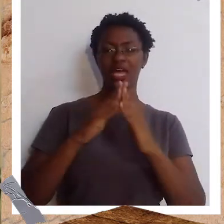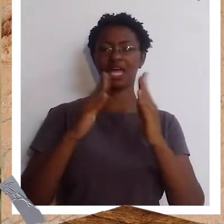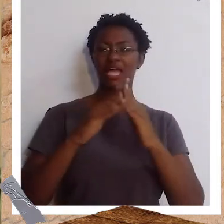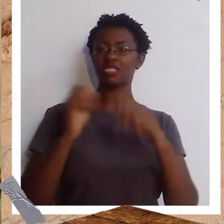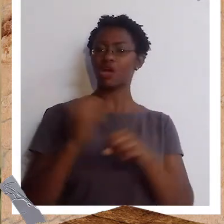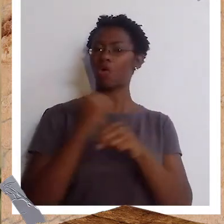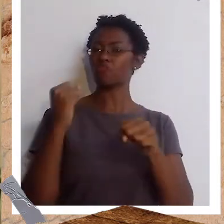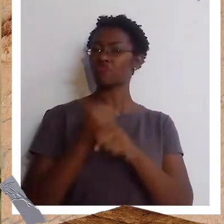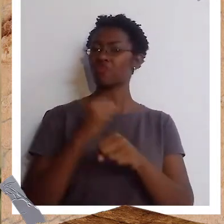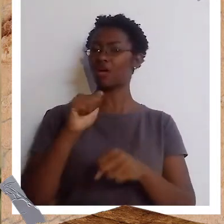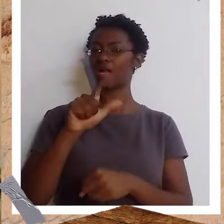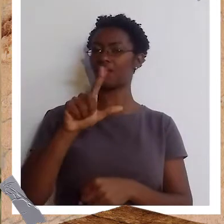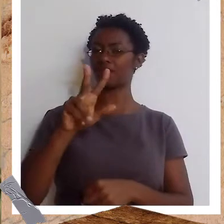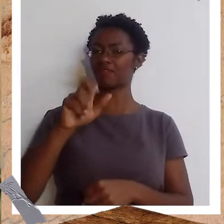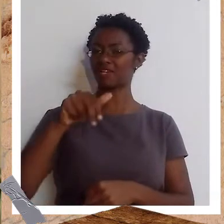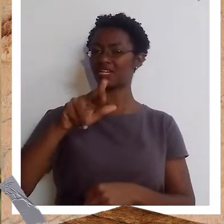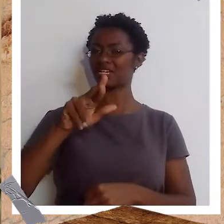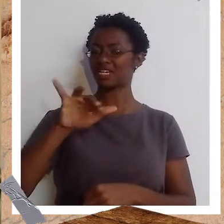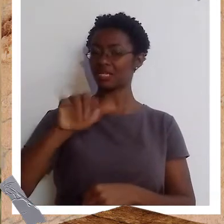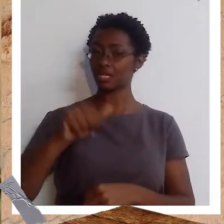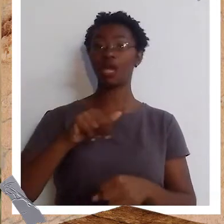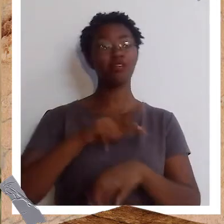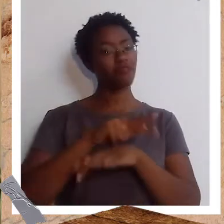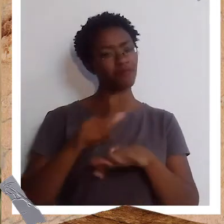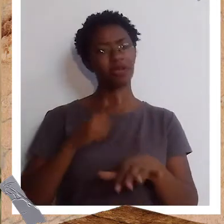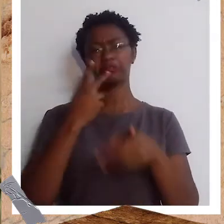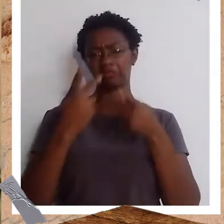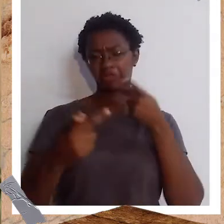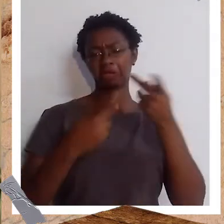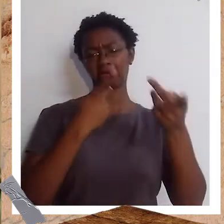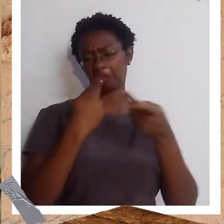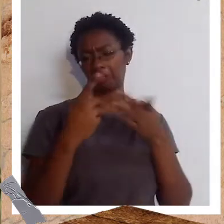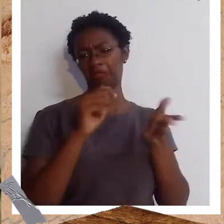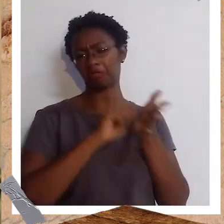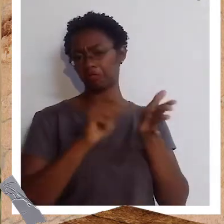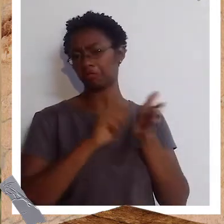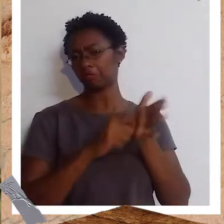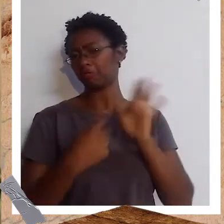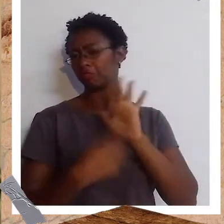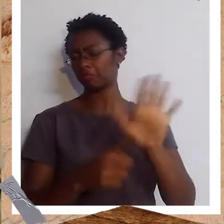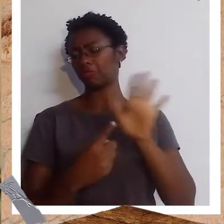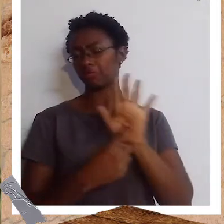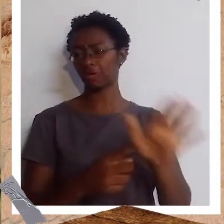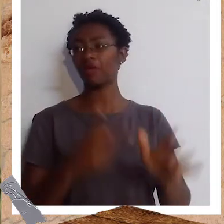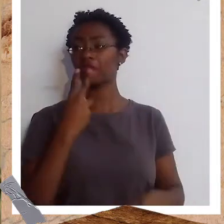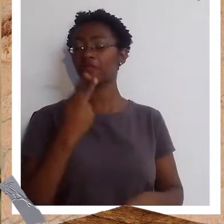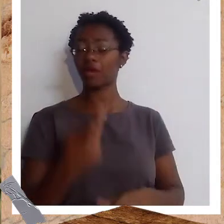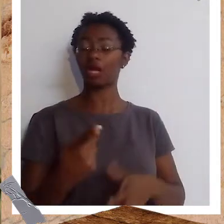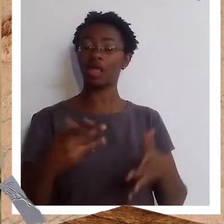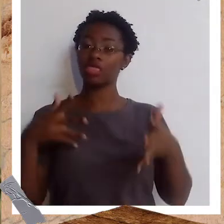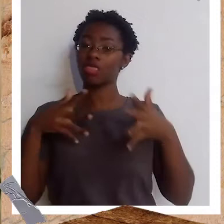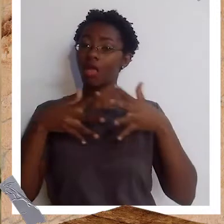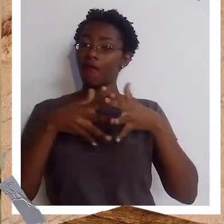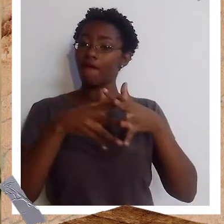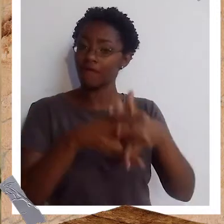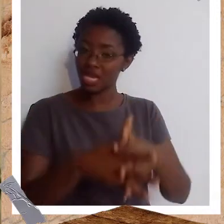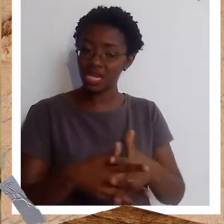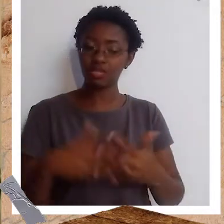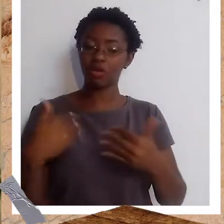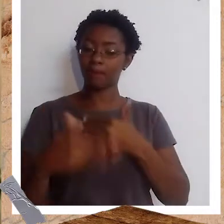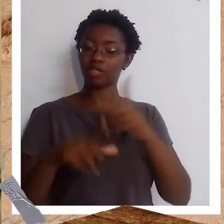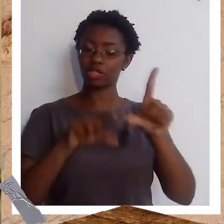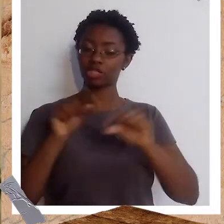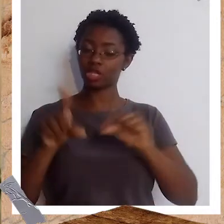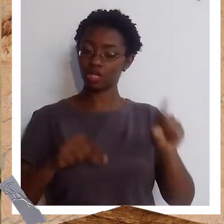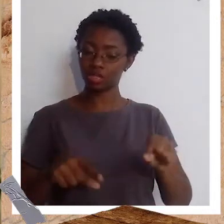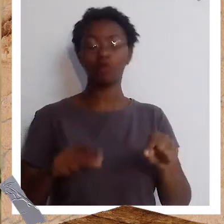fez, escritos que ele fez ao longo da vida sobre as interferências no quarto de despejo, né, sobre o processo de seleção. Isso mudou bastante,